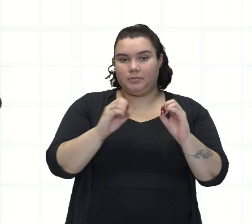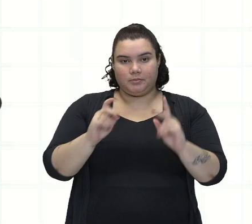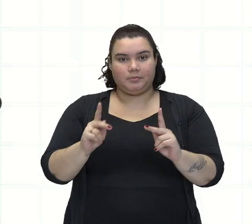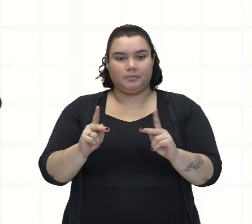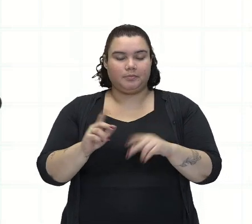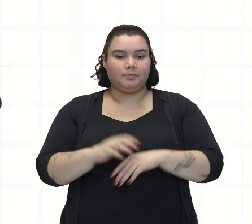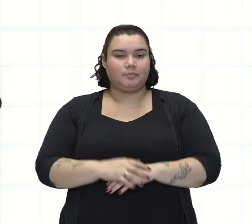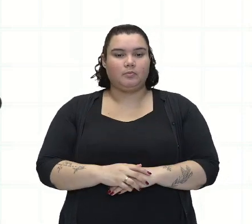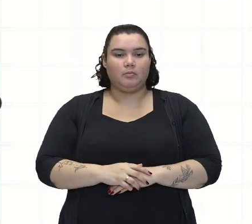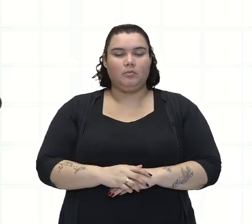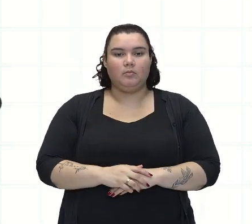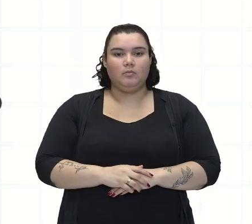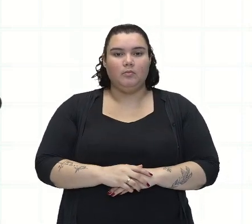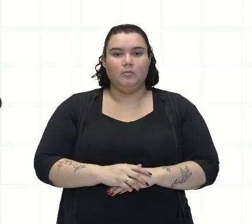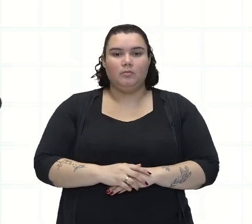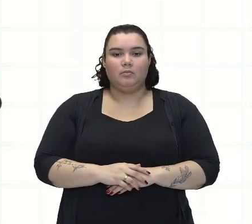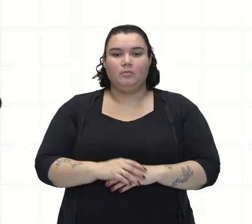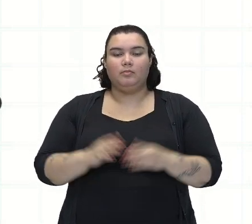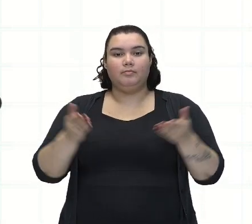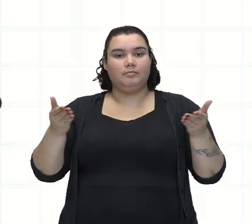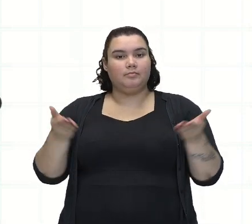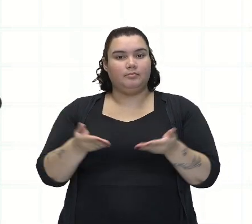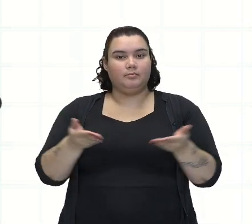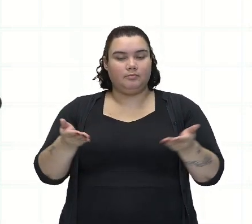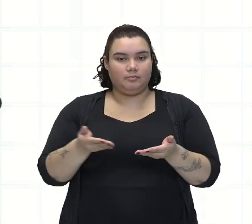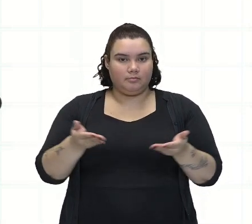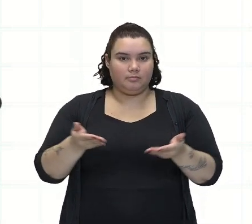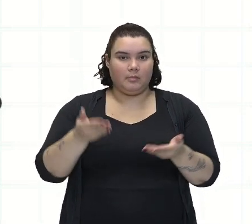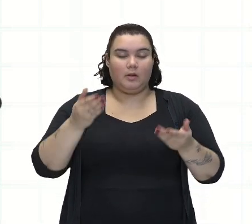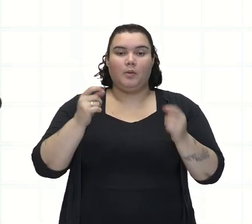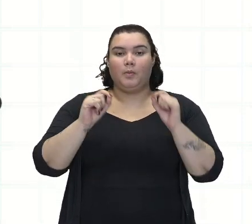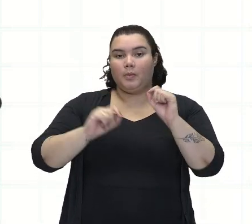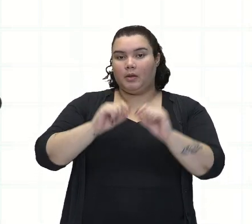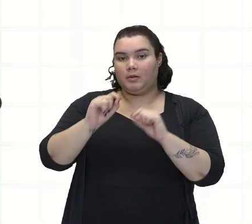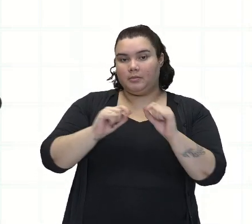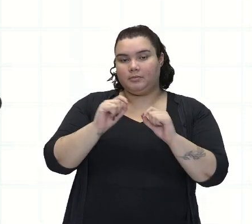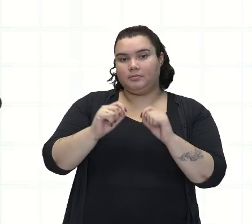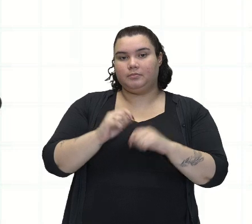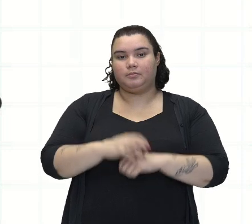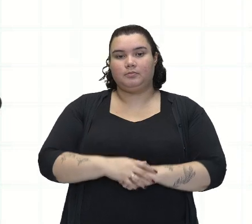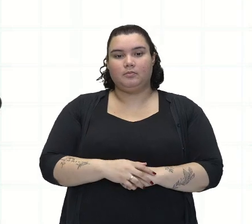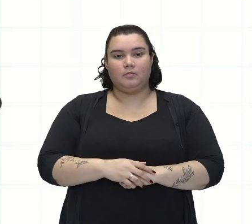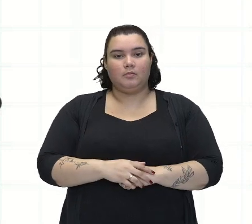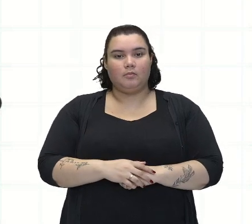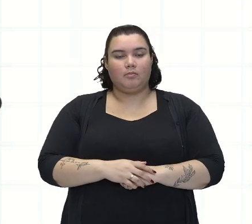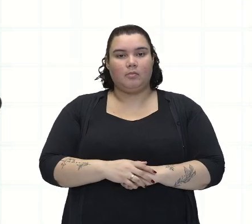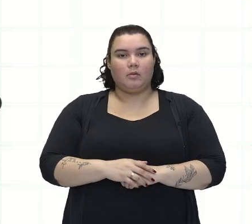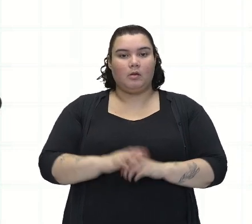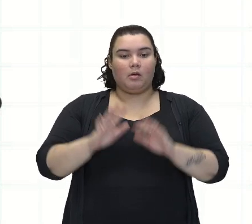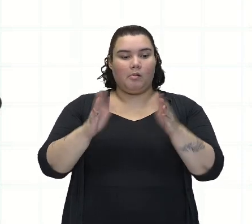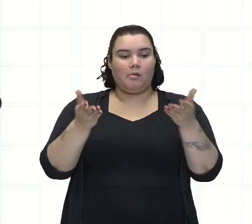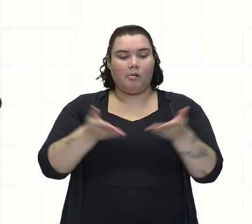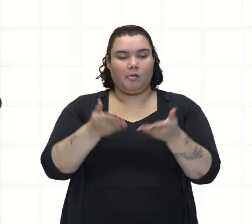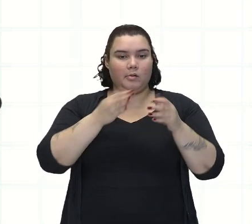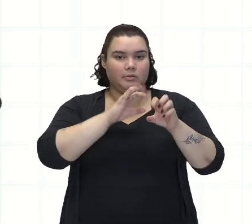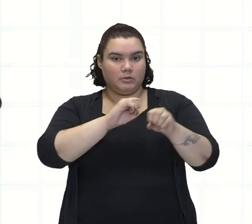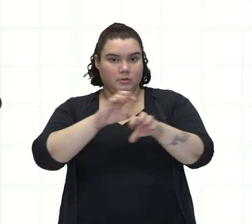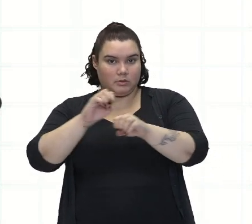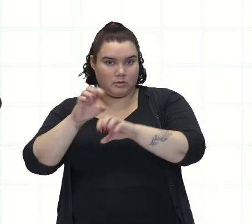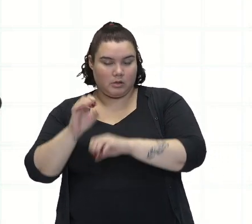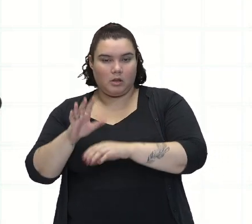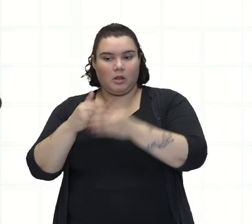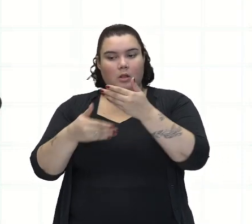o que nós estamos fazendo agora nesse momento com vocês, depois será o professor Jean, é o